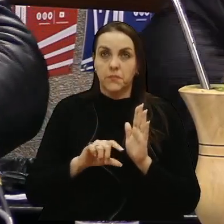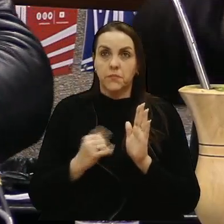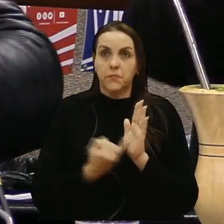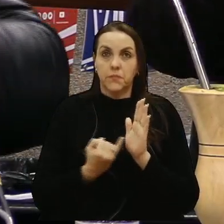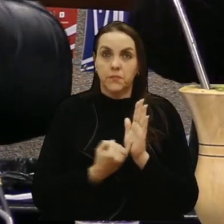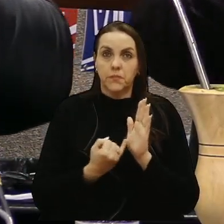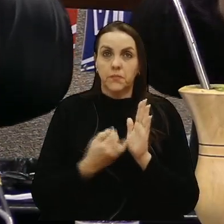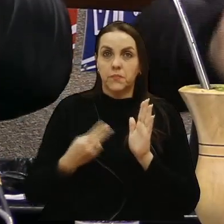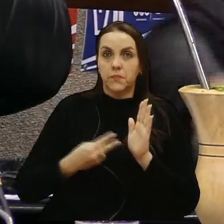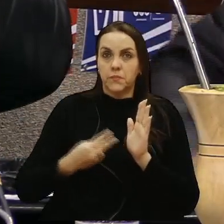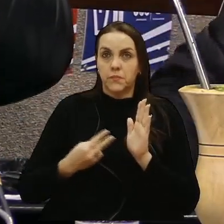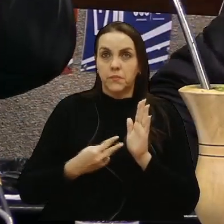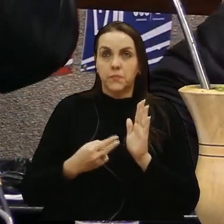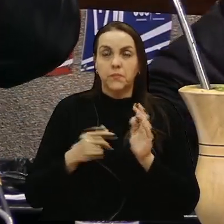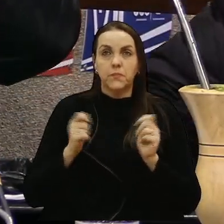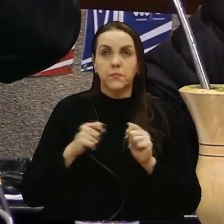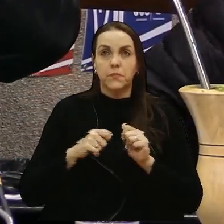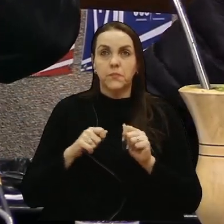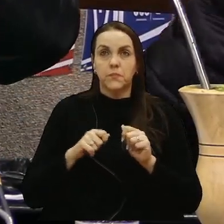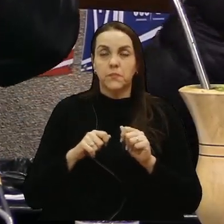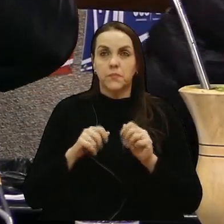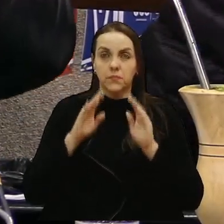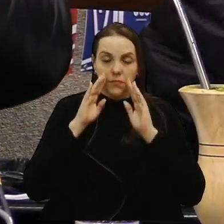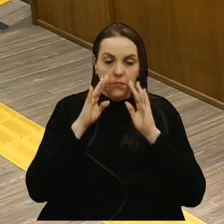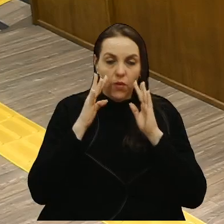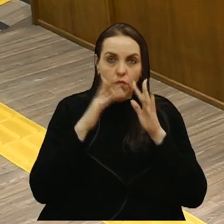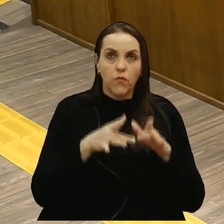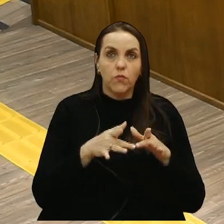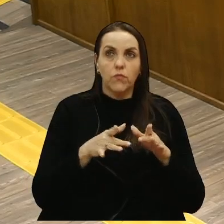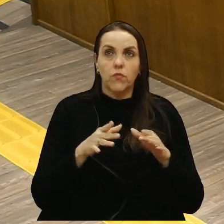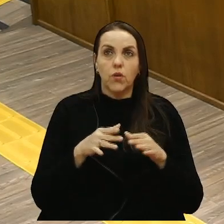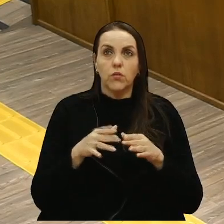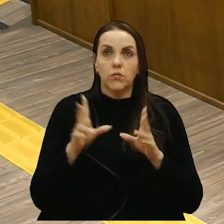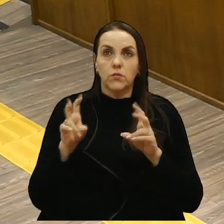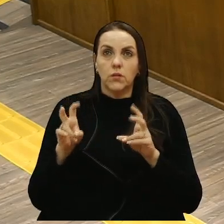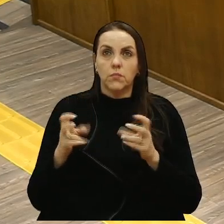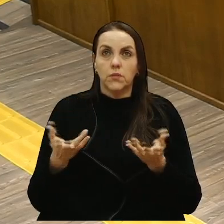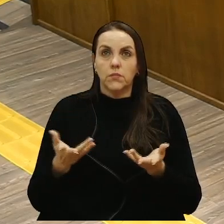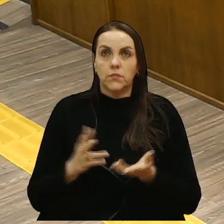Se eu puder ler o tema novamente para ela se ater o tema. Obrigado.